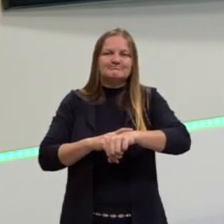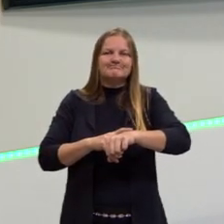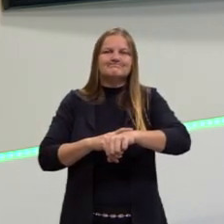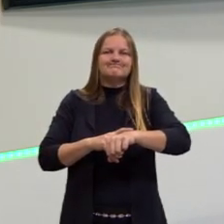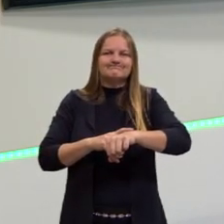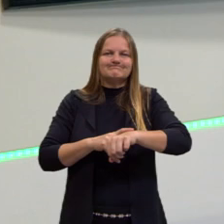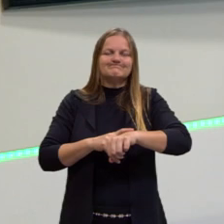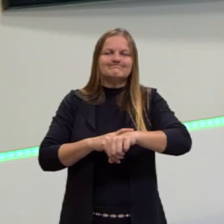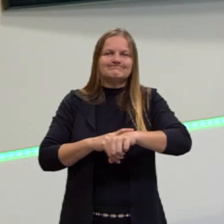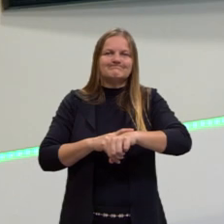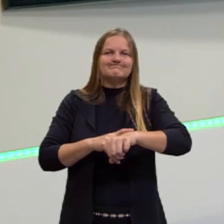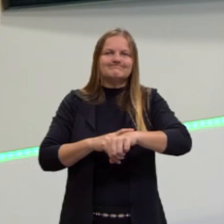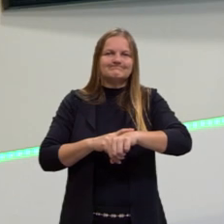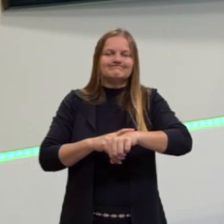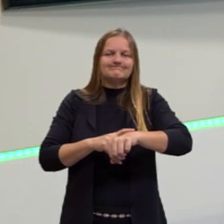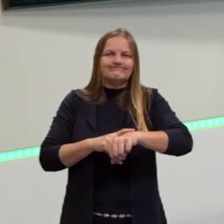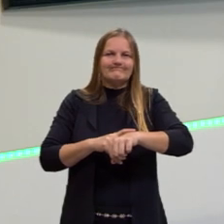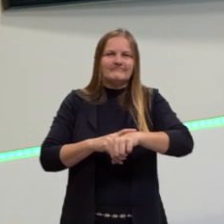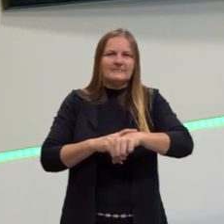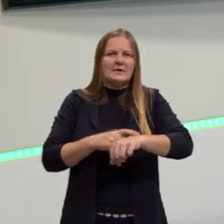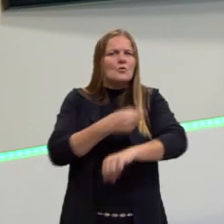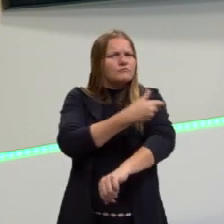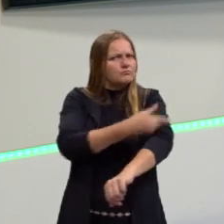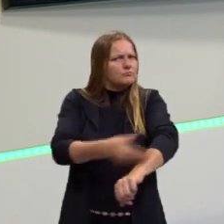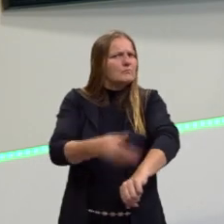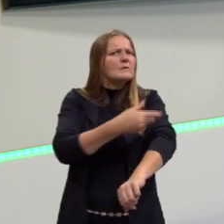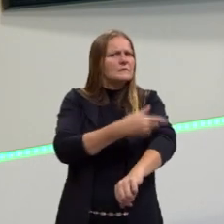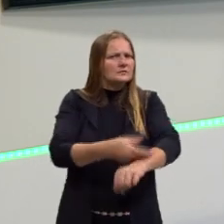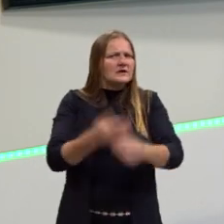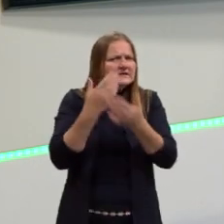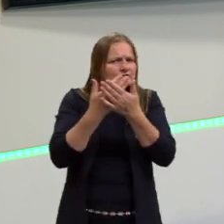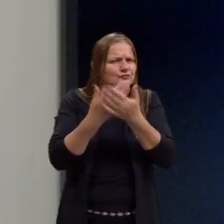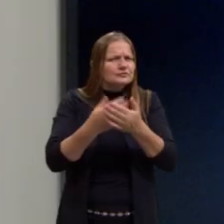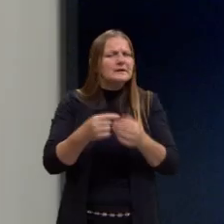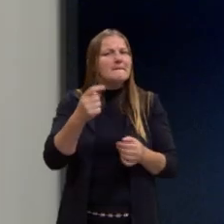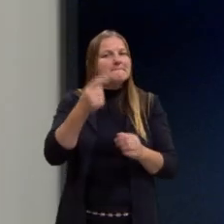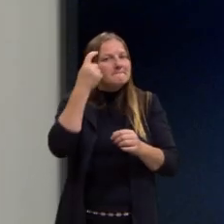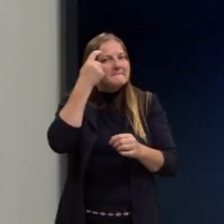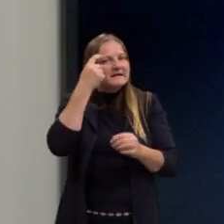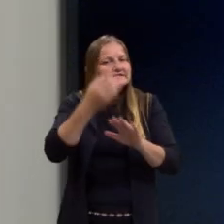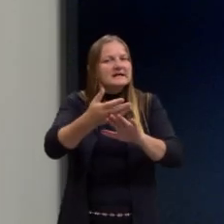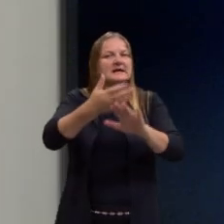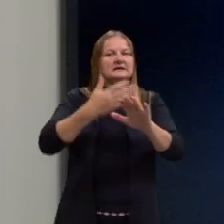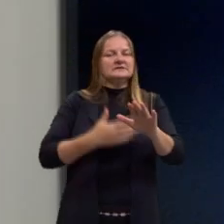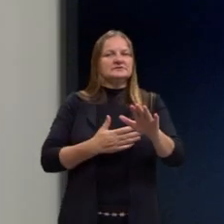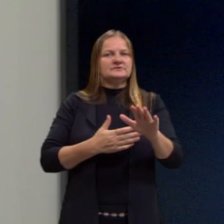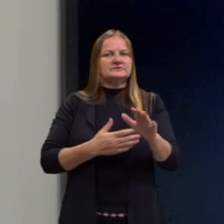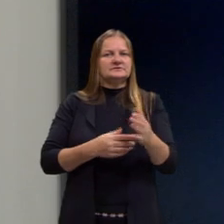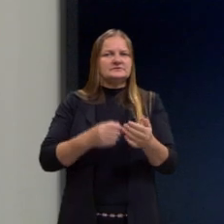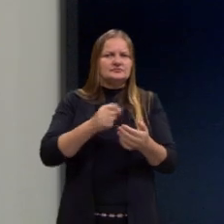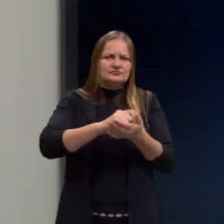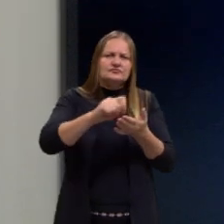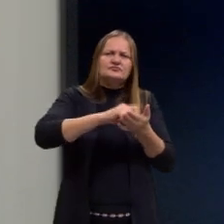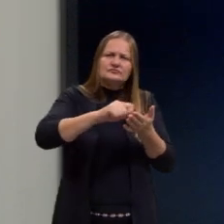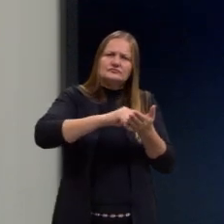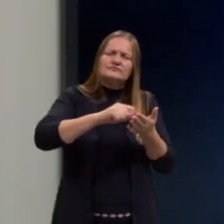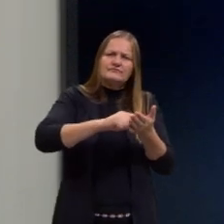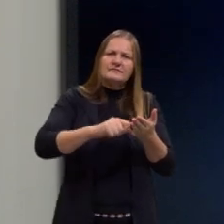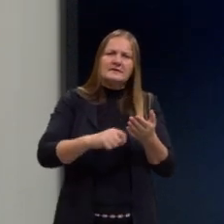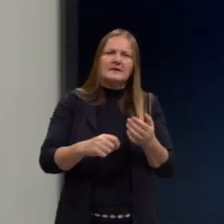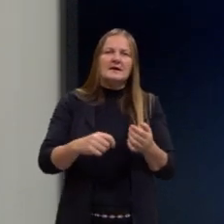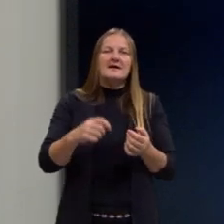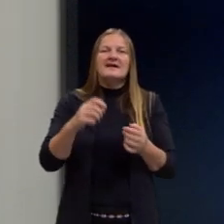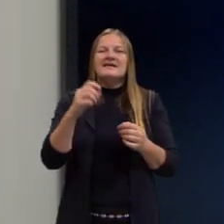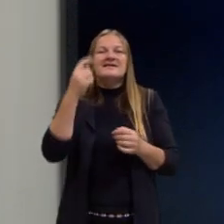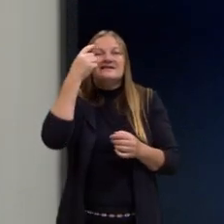redação do Enem então te hábito a na hora do estudo a pensar antes do que tu vai colocar na tua escrita porque apresentar